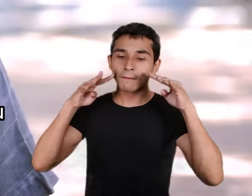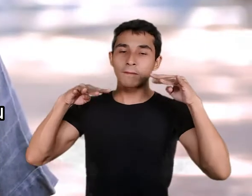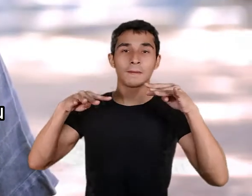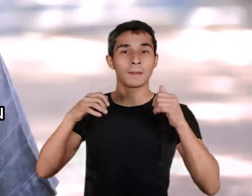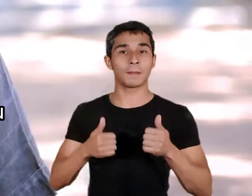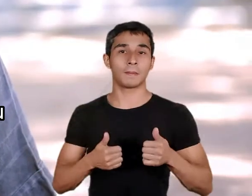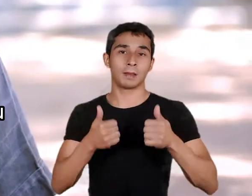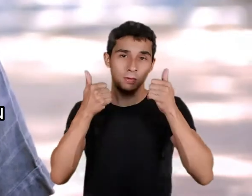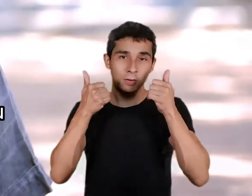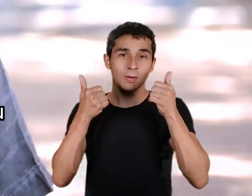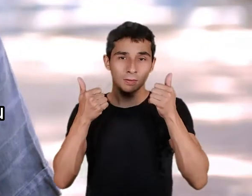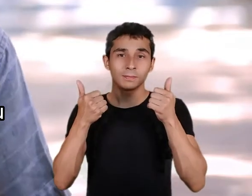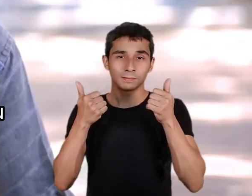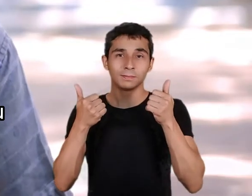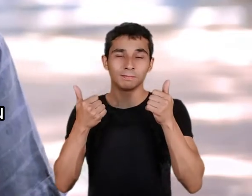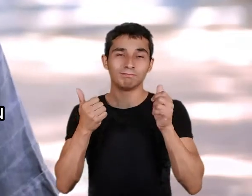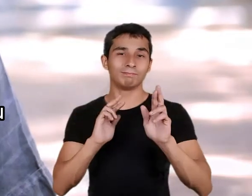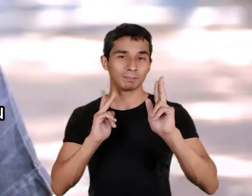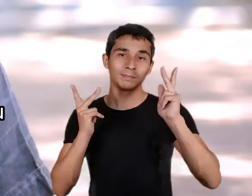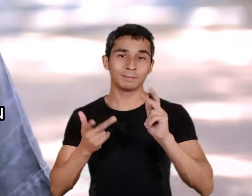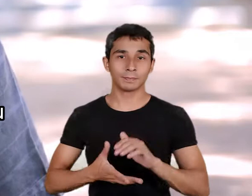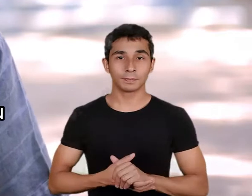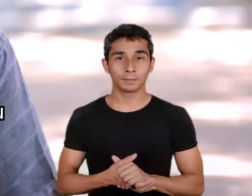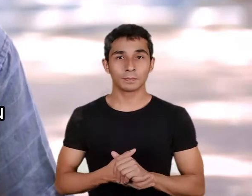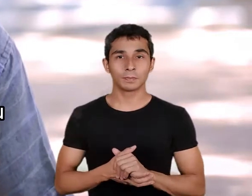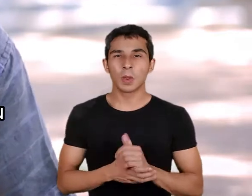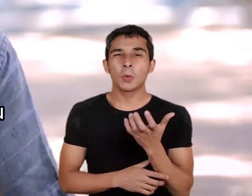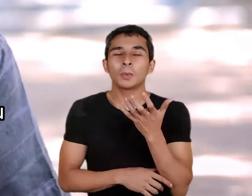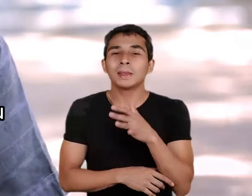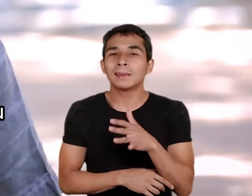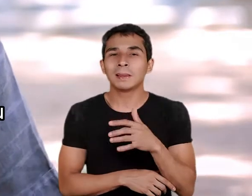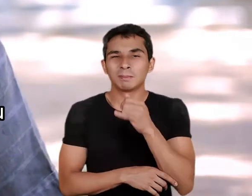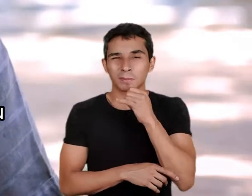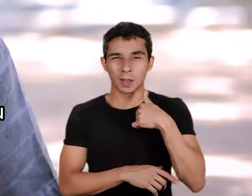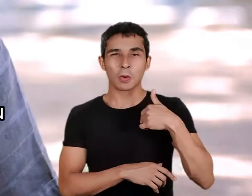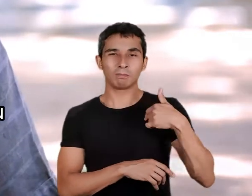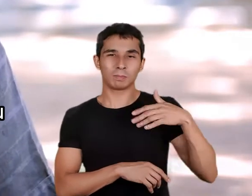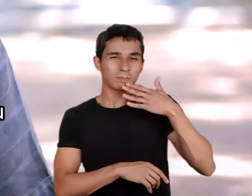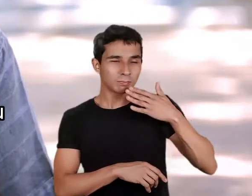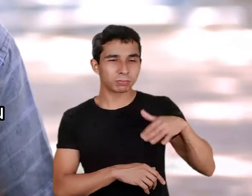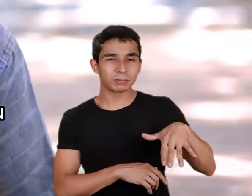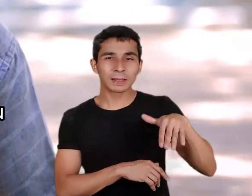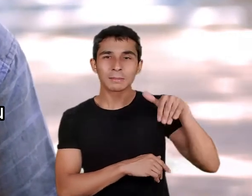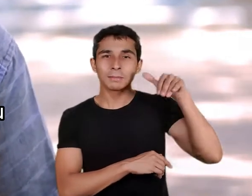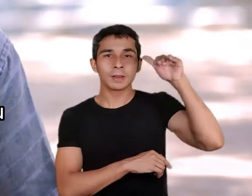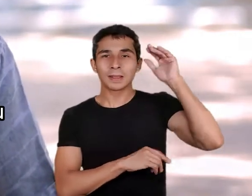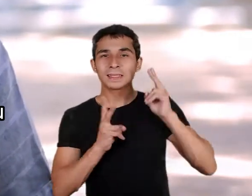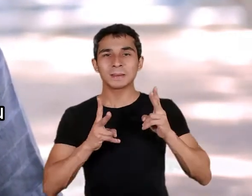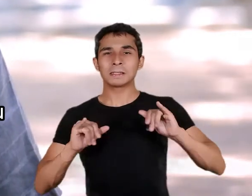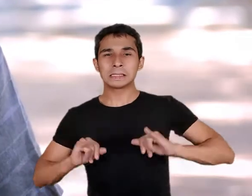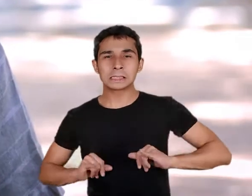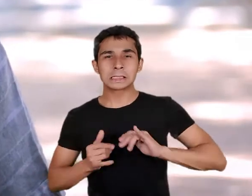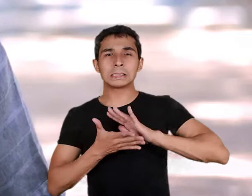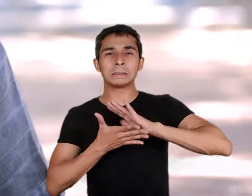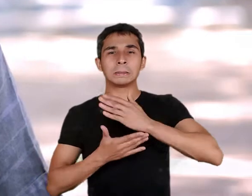Eu gostaria que, sabe, não existisse essa coisa que eu convivi desde pequeno, né, que é o preconceito,